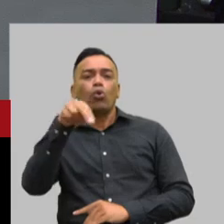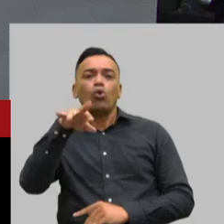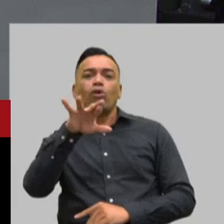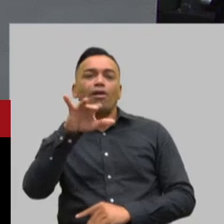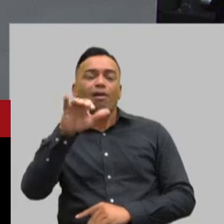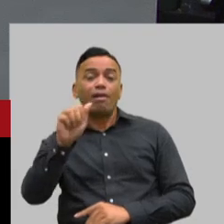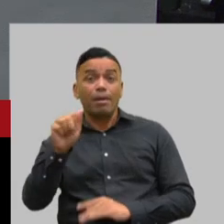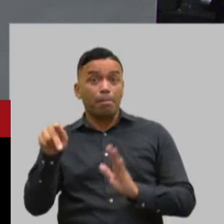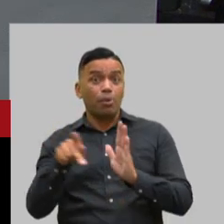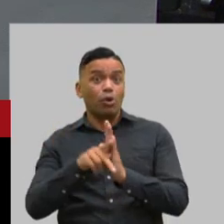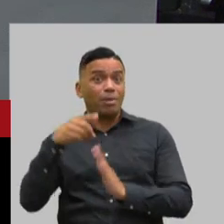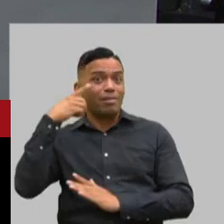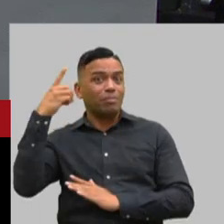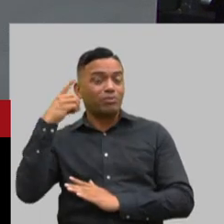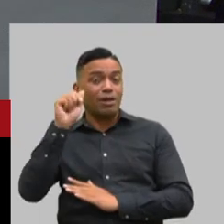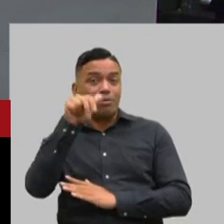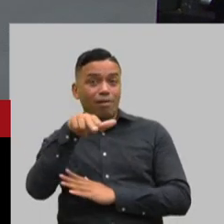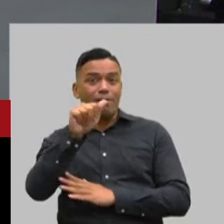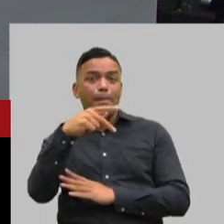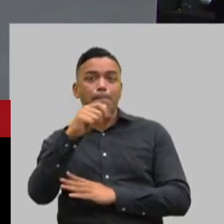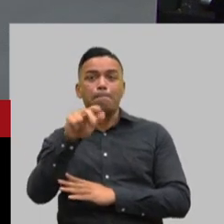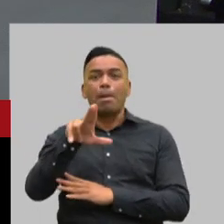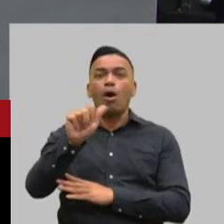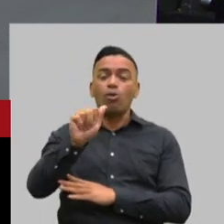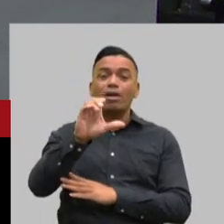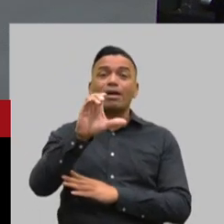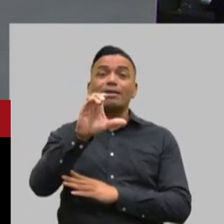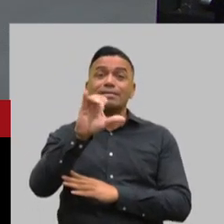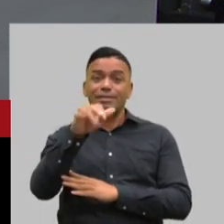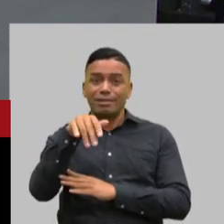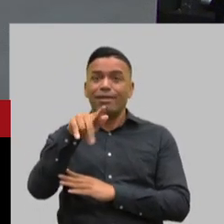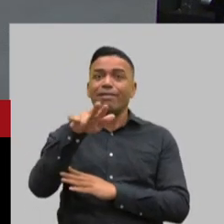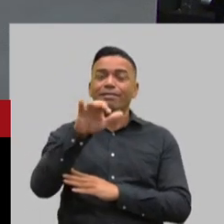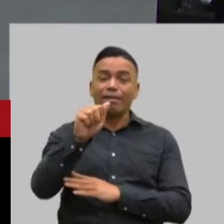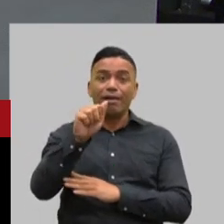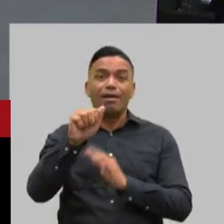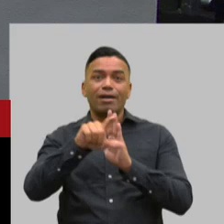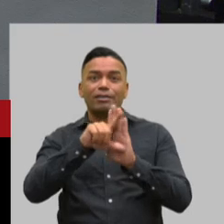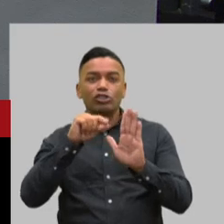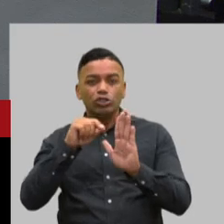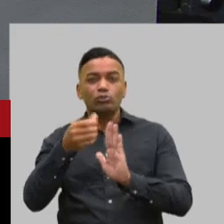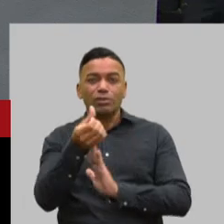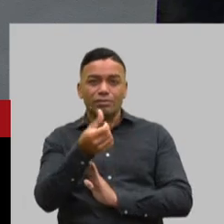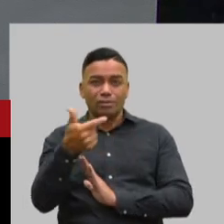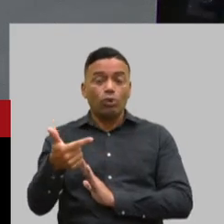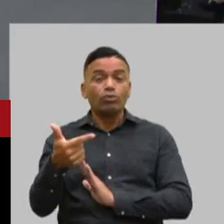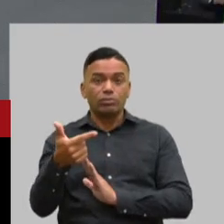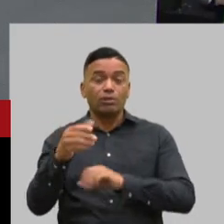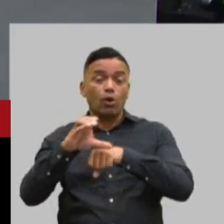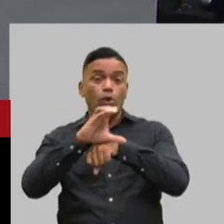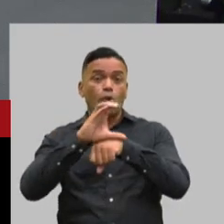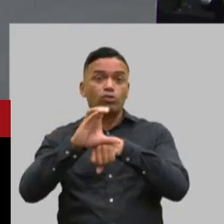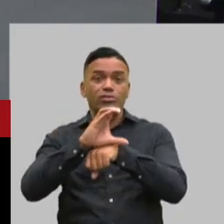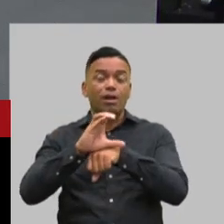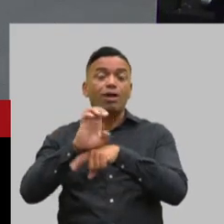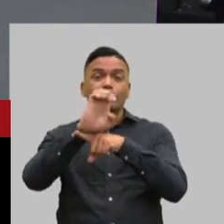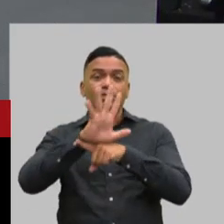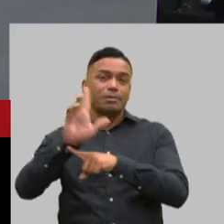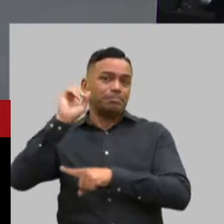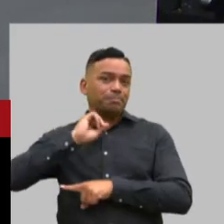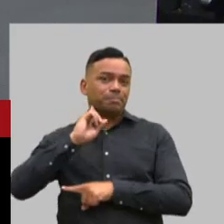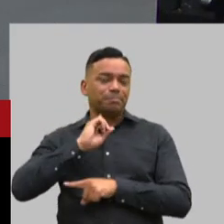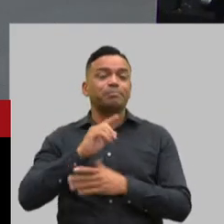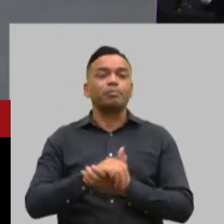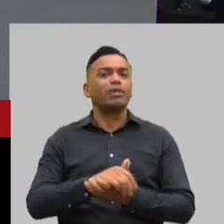Paula Siqueira, por meio dos termos do artigo 62 da Constituição do Estado. Sob a presidência